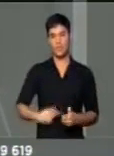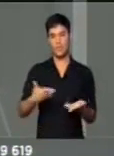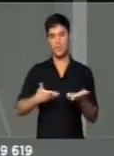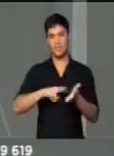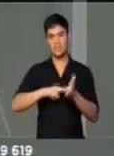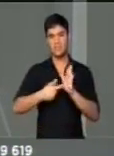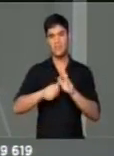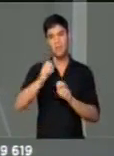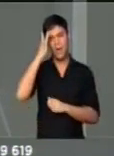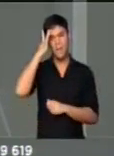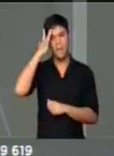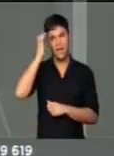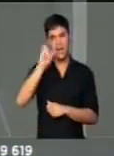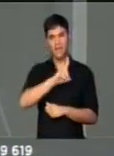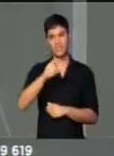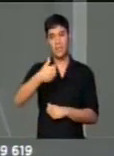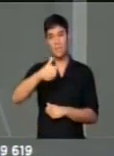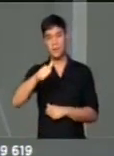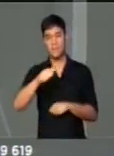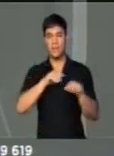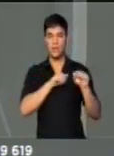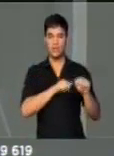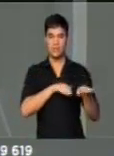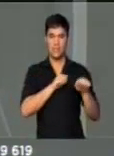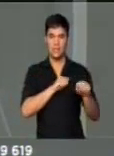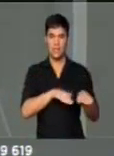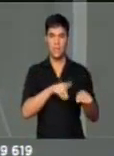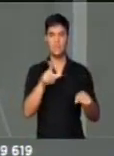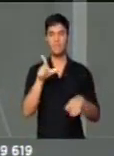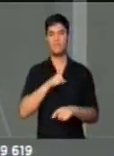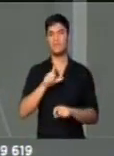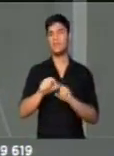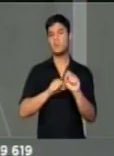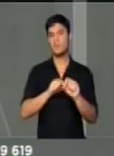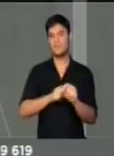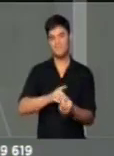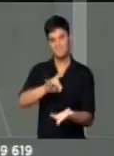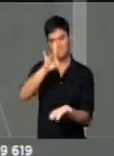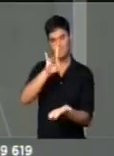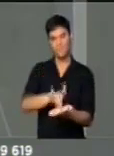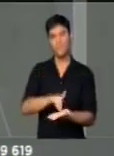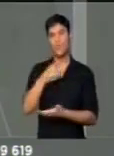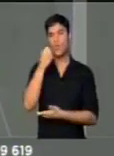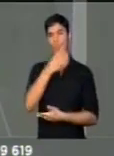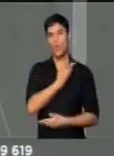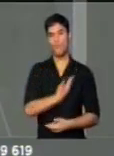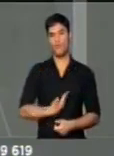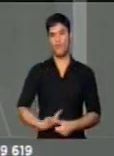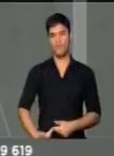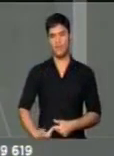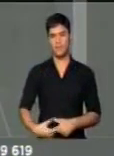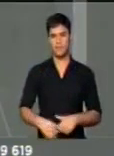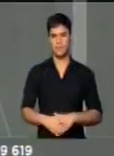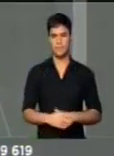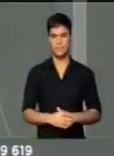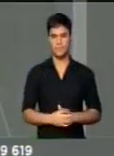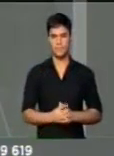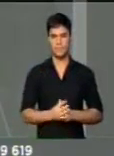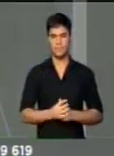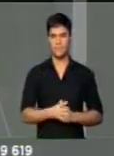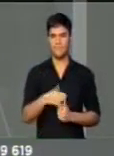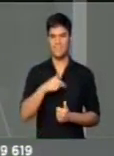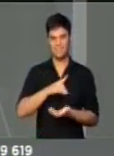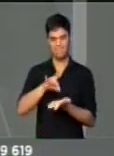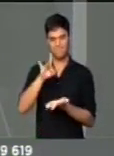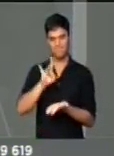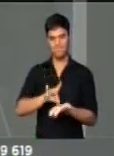porque amanhã, no dia 1º de setembro, nós teremos efetivado um novo governo. Nós teremos